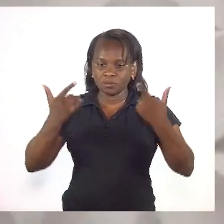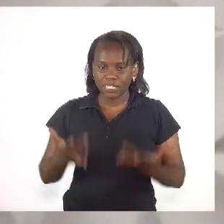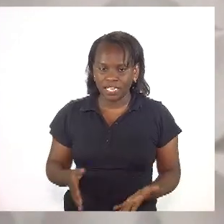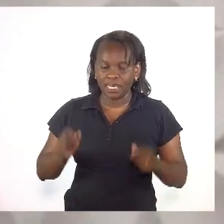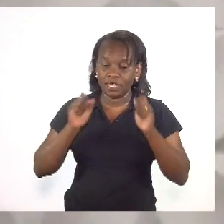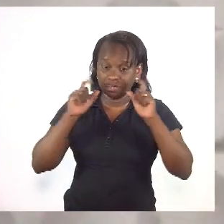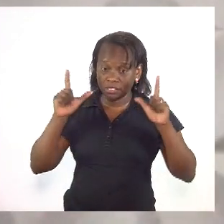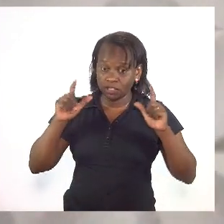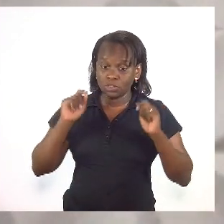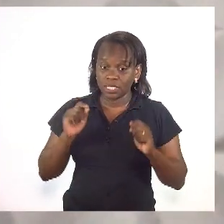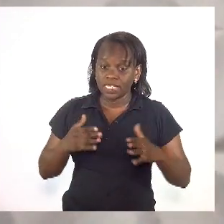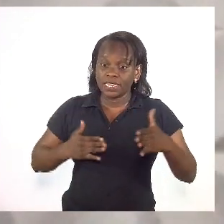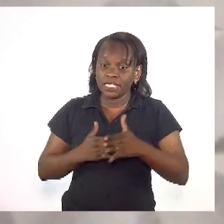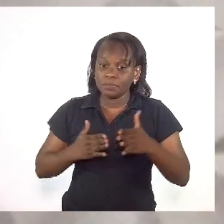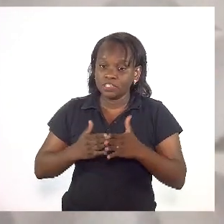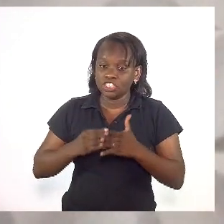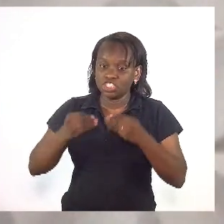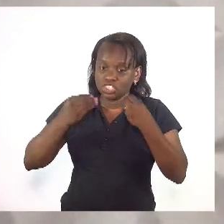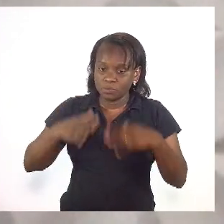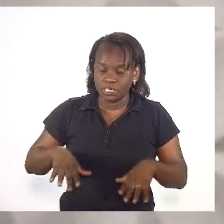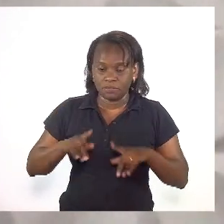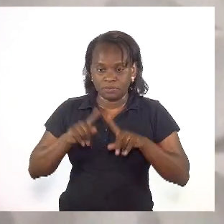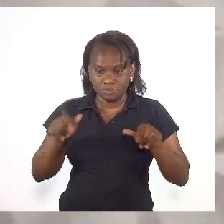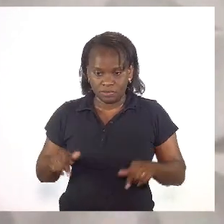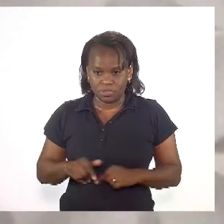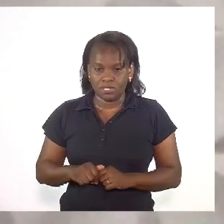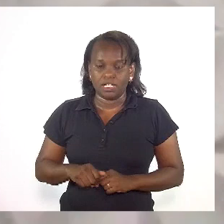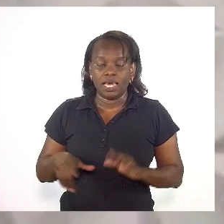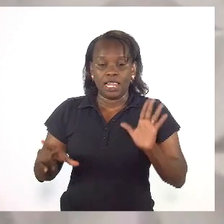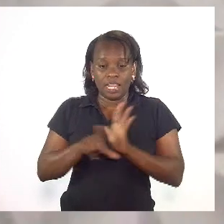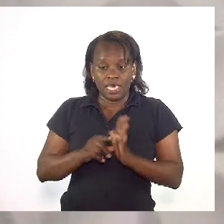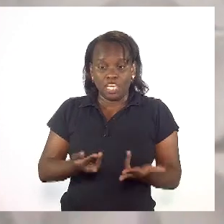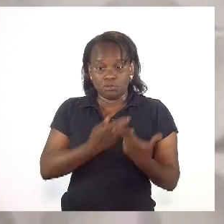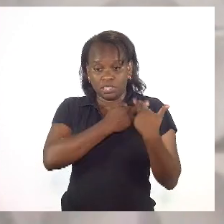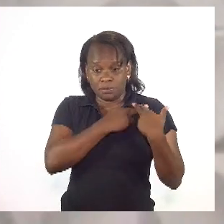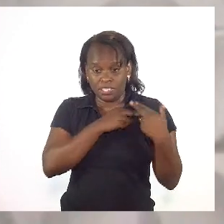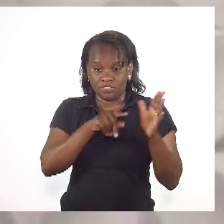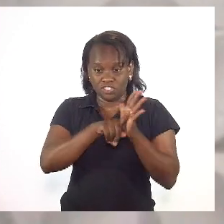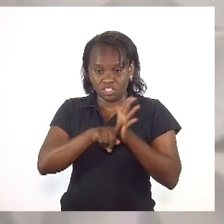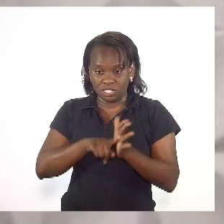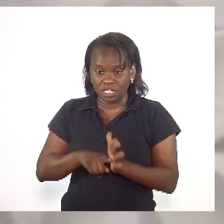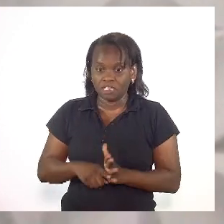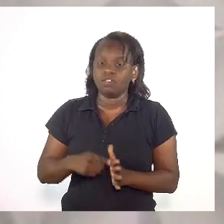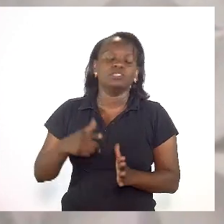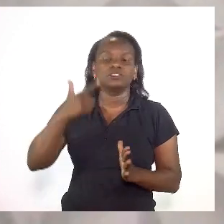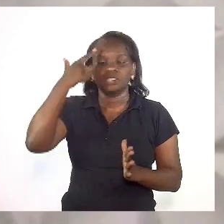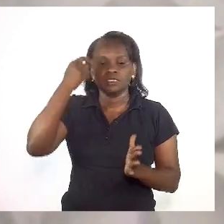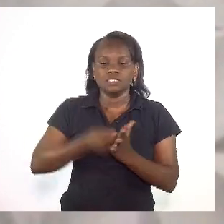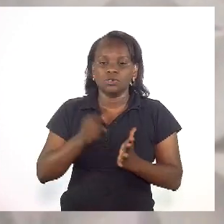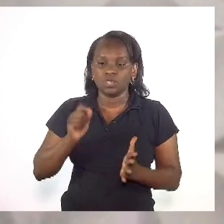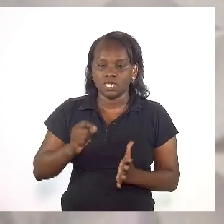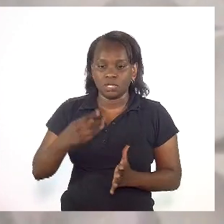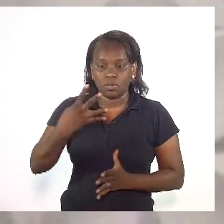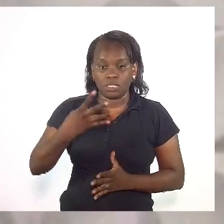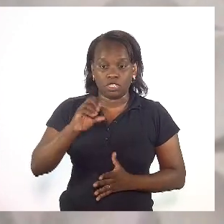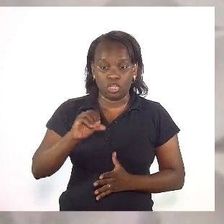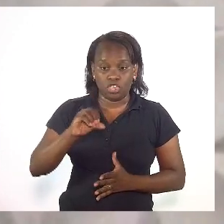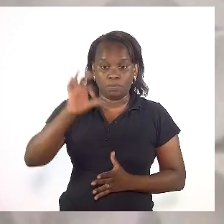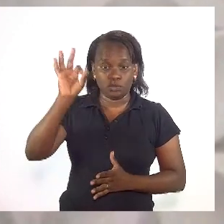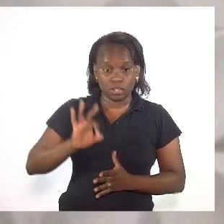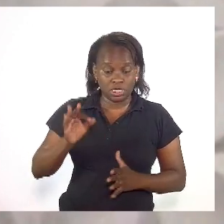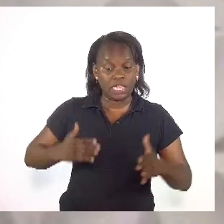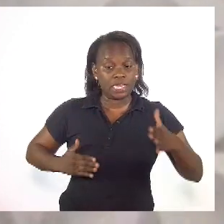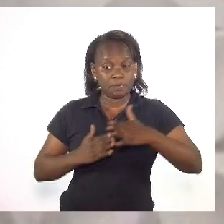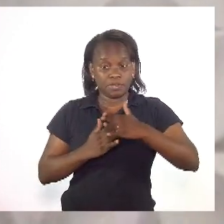para o limite da despesa do pessoal. A Lei de Responsabilidade Fiscal estabelece aí 49% do